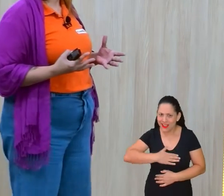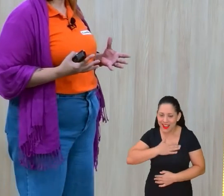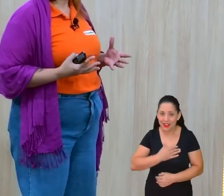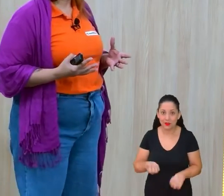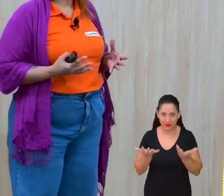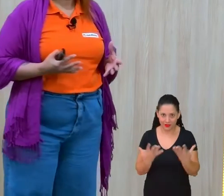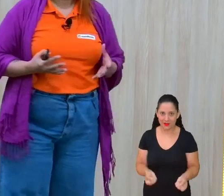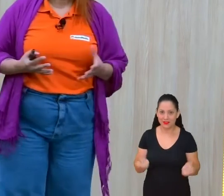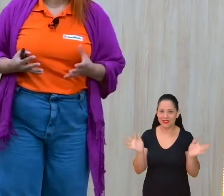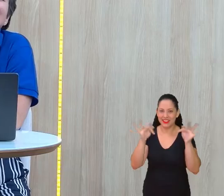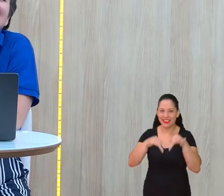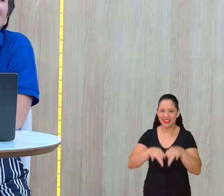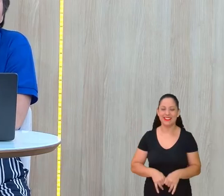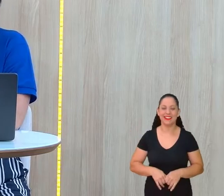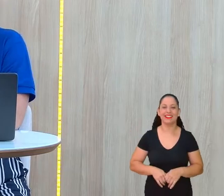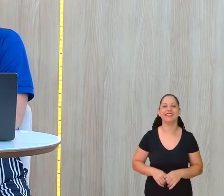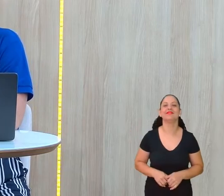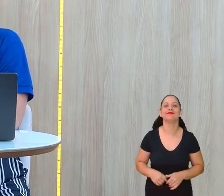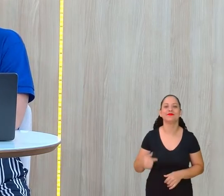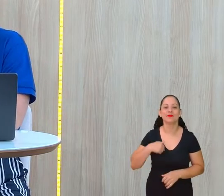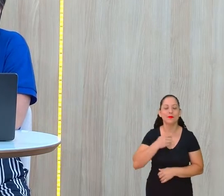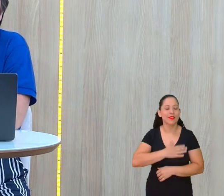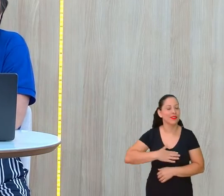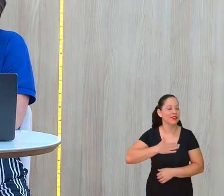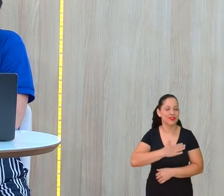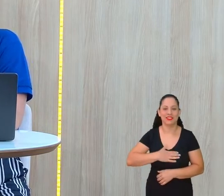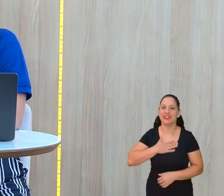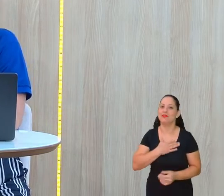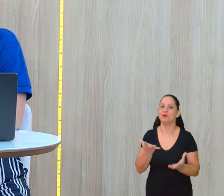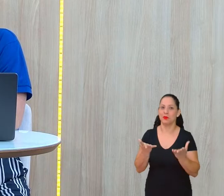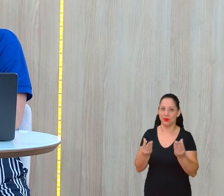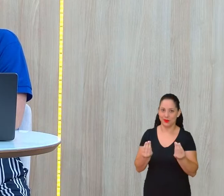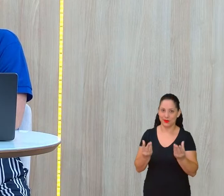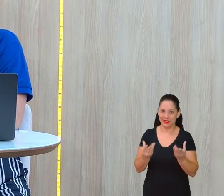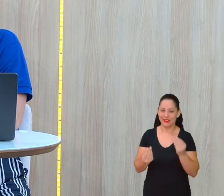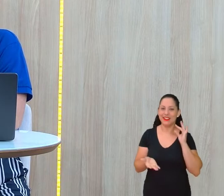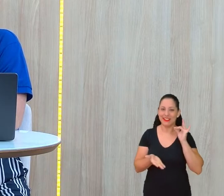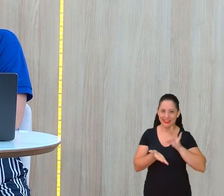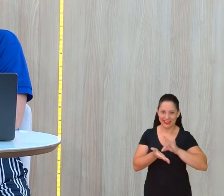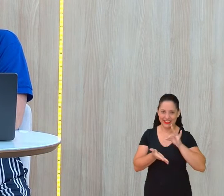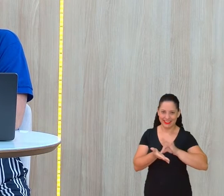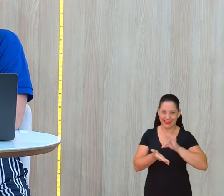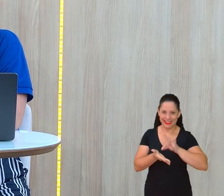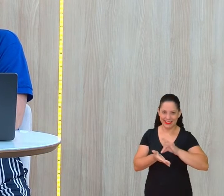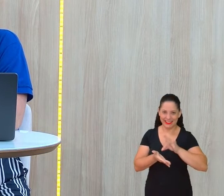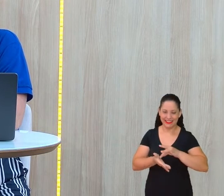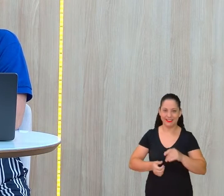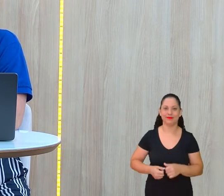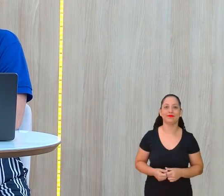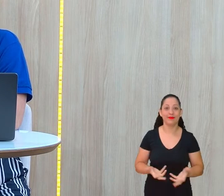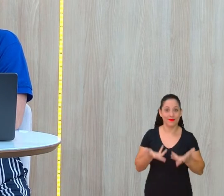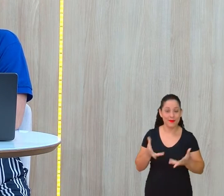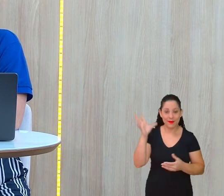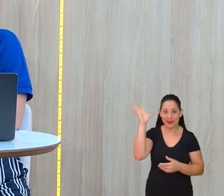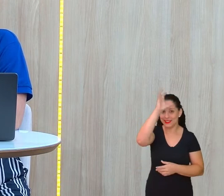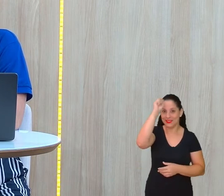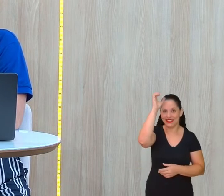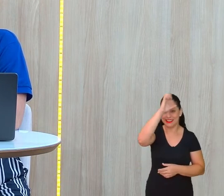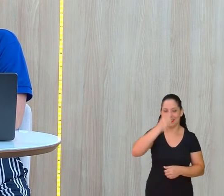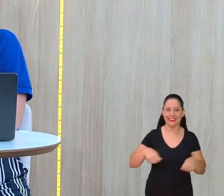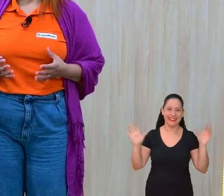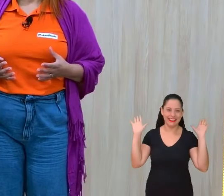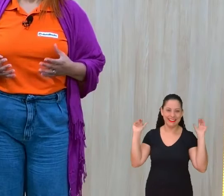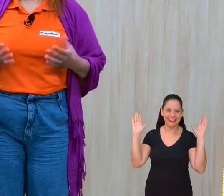despedir, Vilma? Eu gostei muito. Gostou, Uba? Vou tentar aprender.